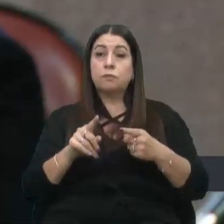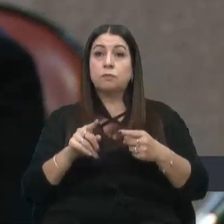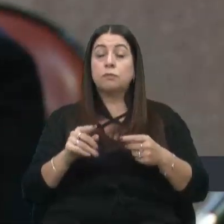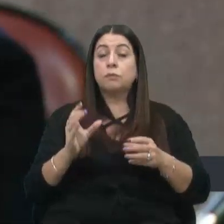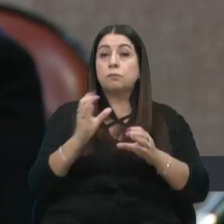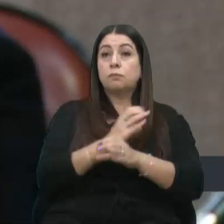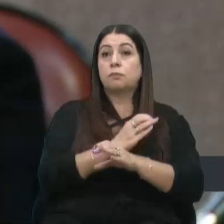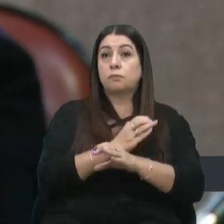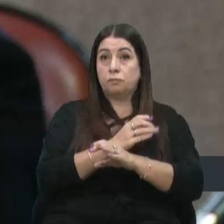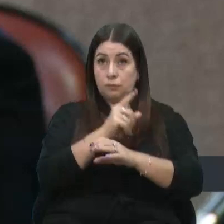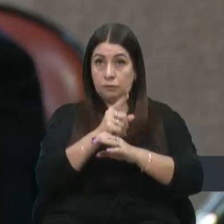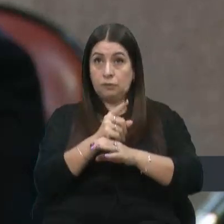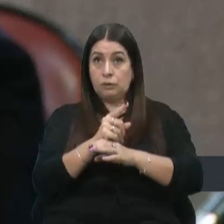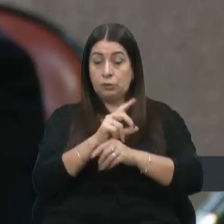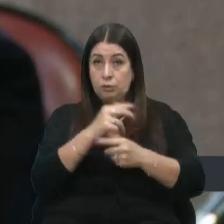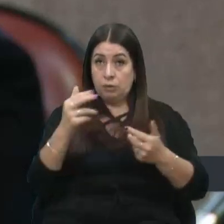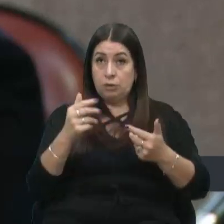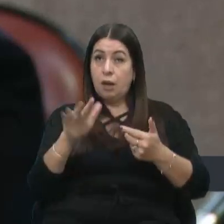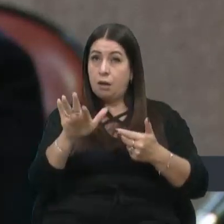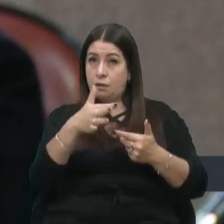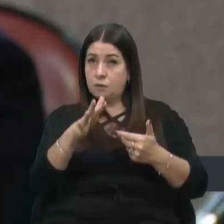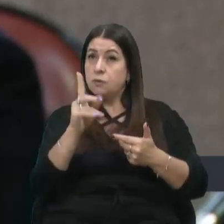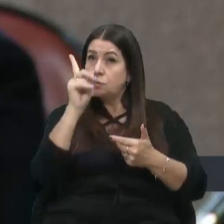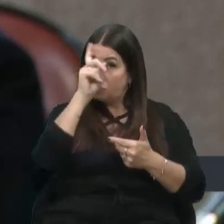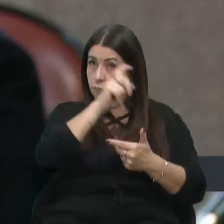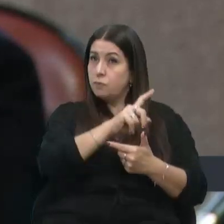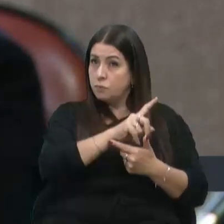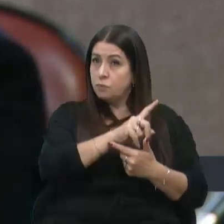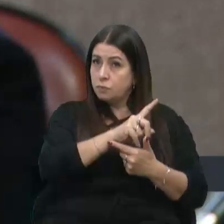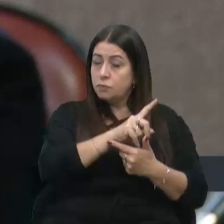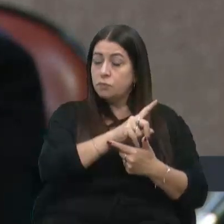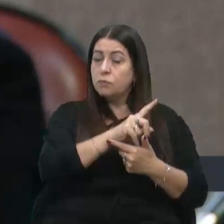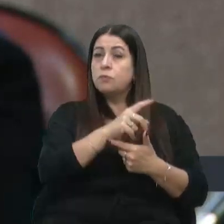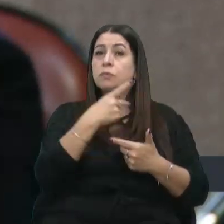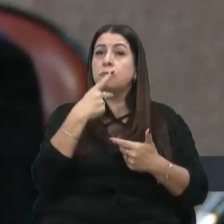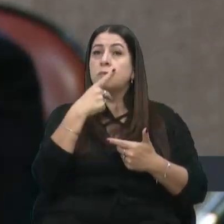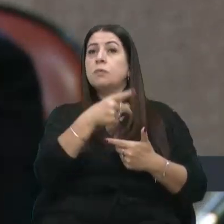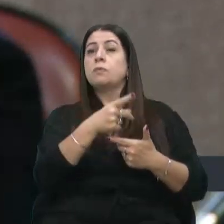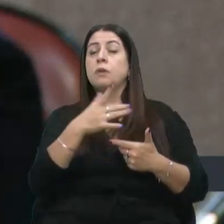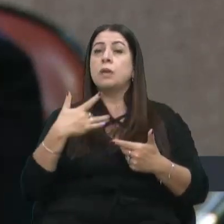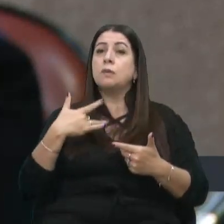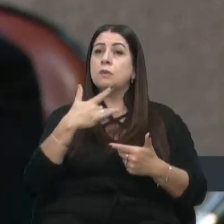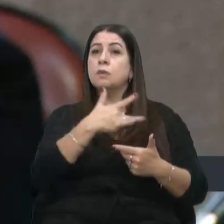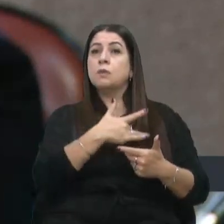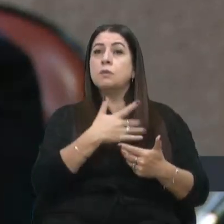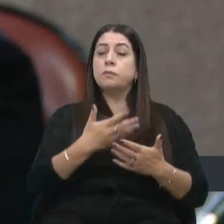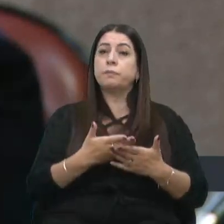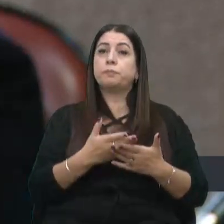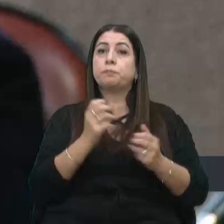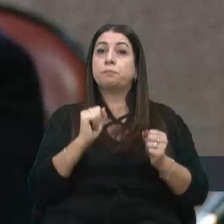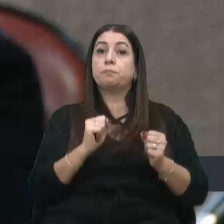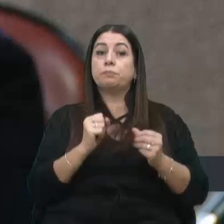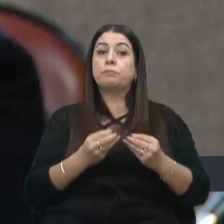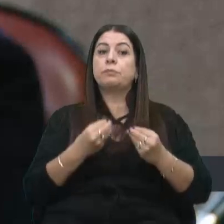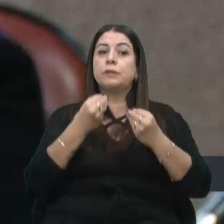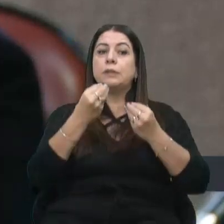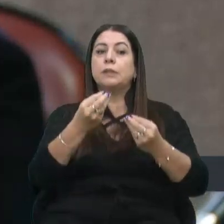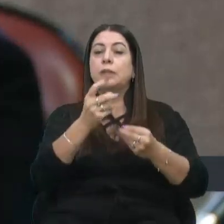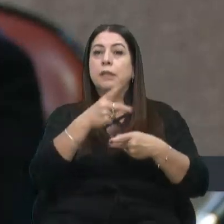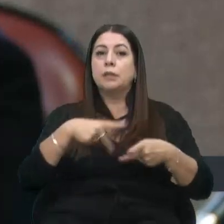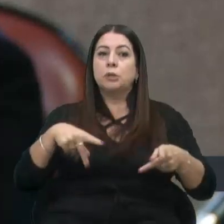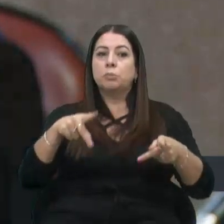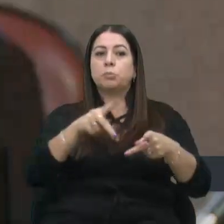completa situação às vezes difíceis No que diz respeito à saúde tem poder entregar a